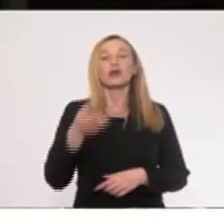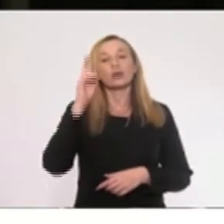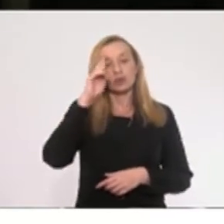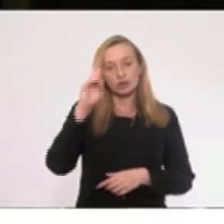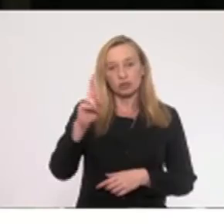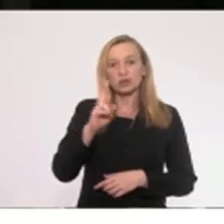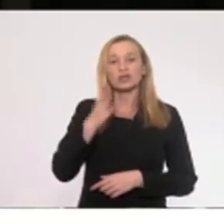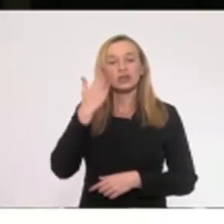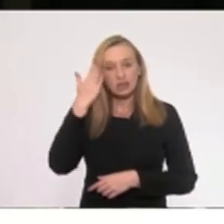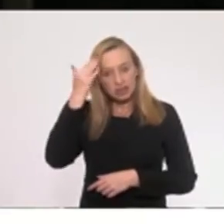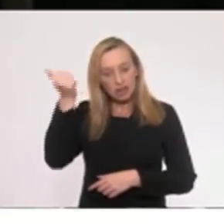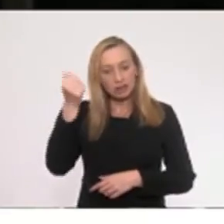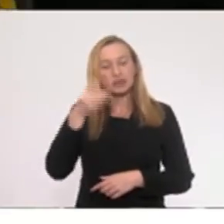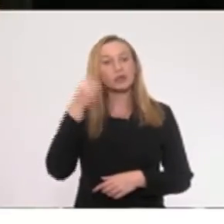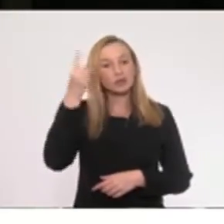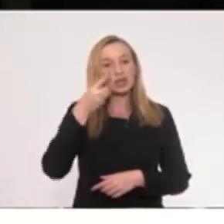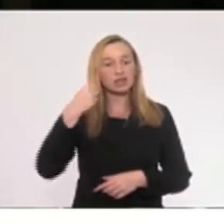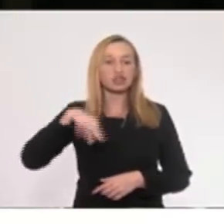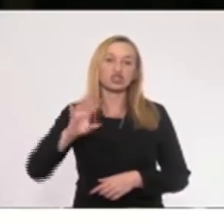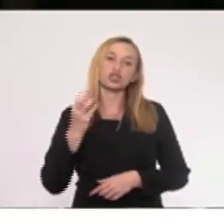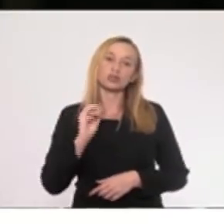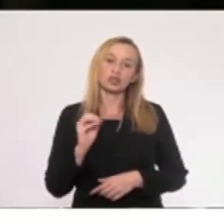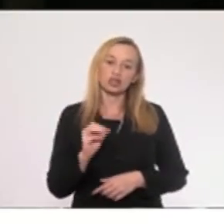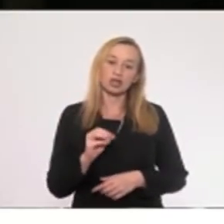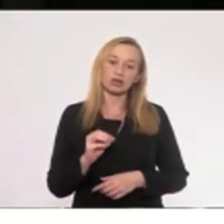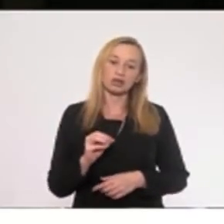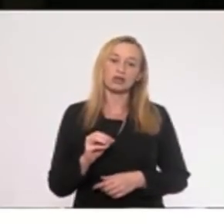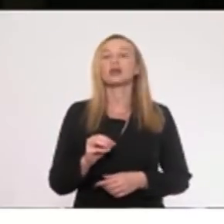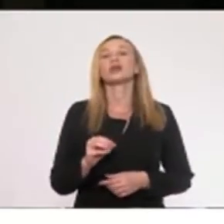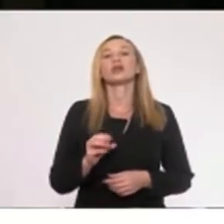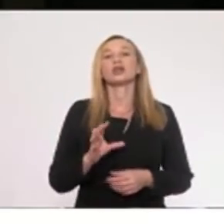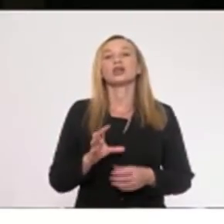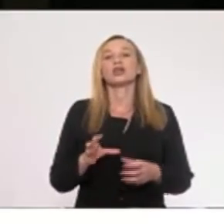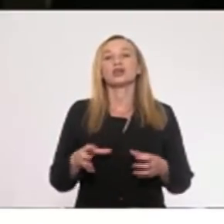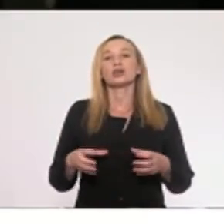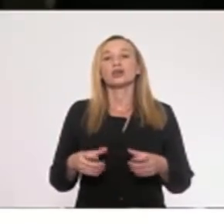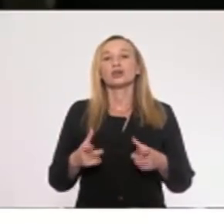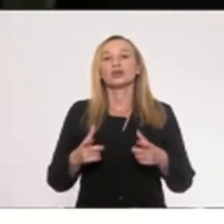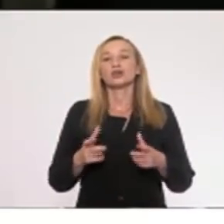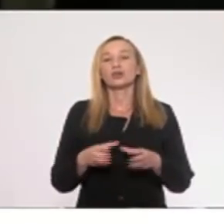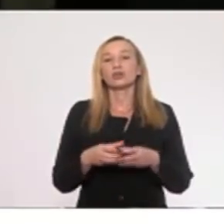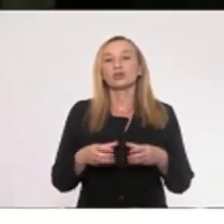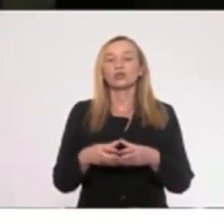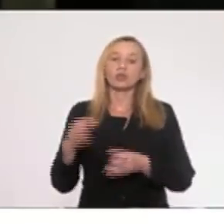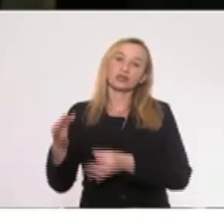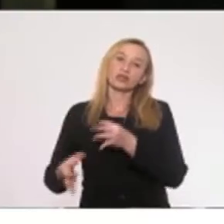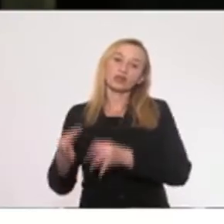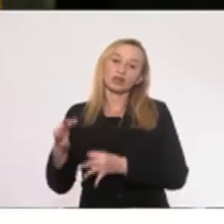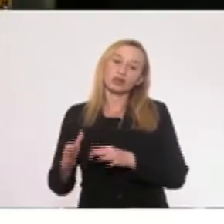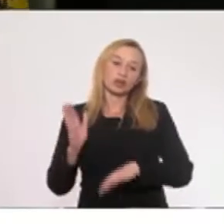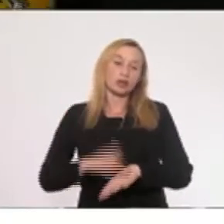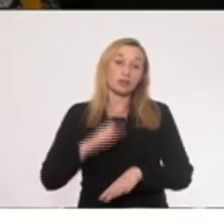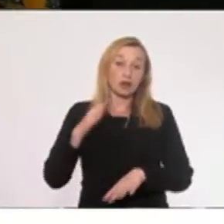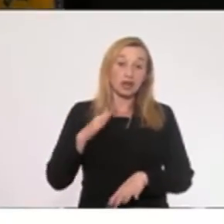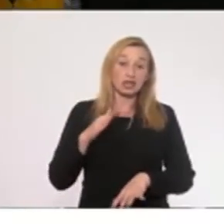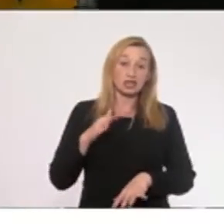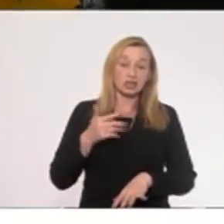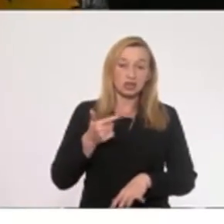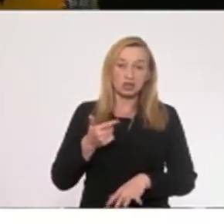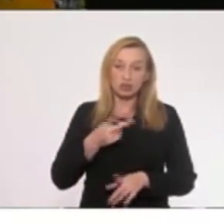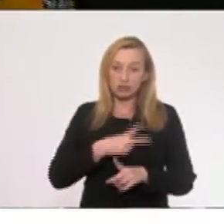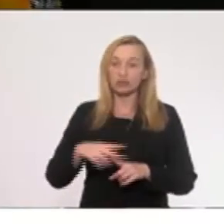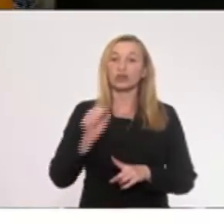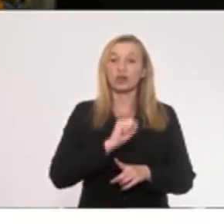Chico Machado, é um dos escritórios que mais ganha. Tem perdido ultimamente para os criminais, né?